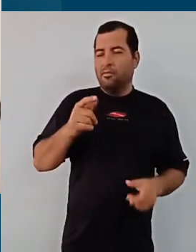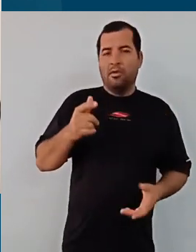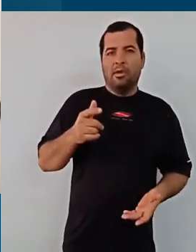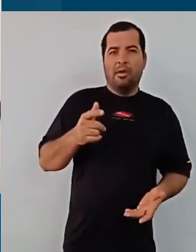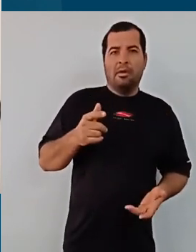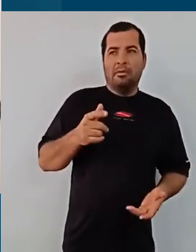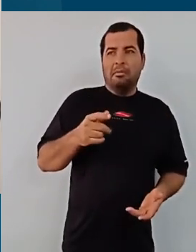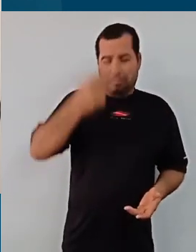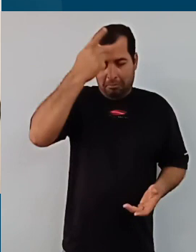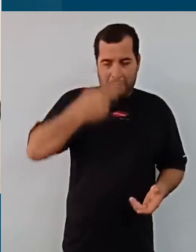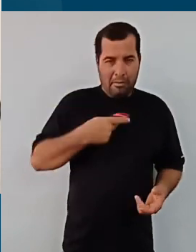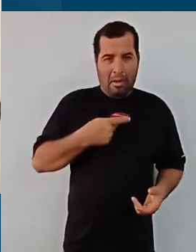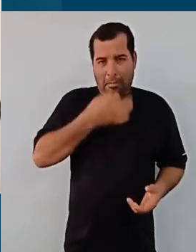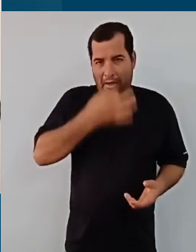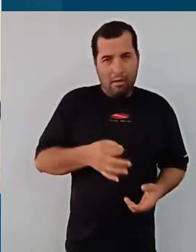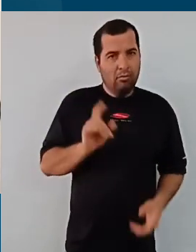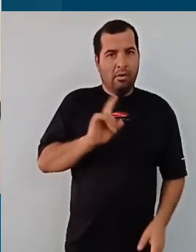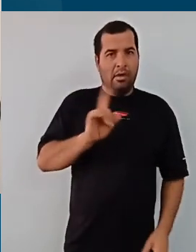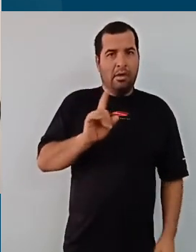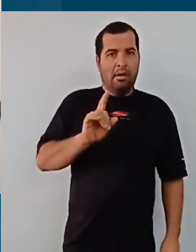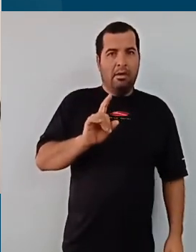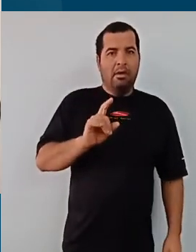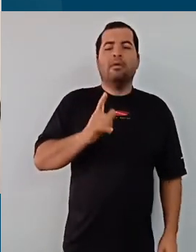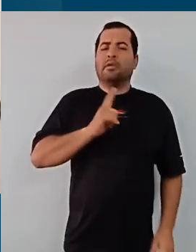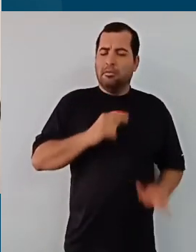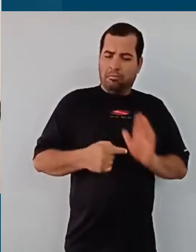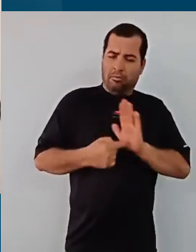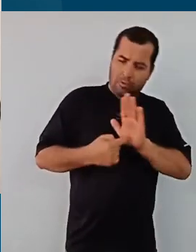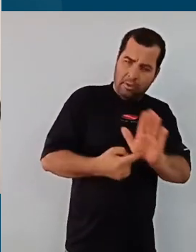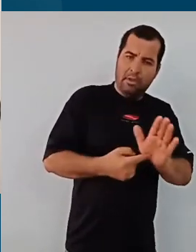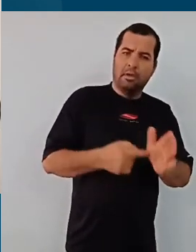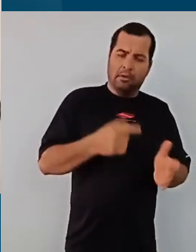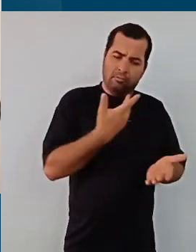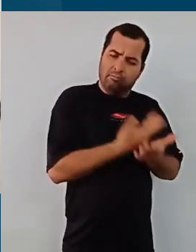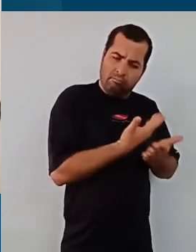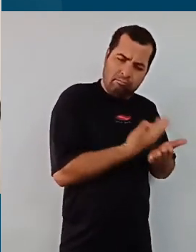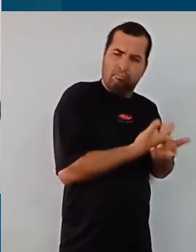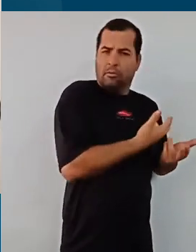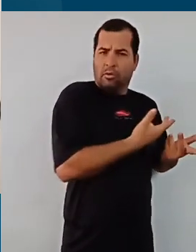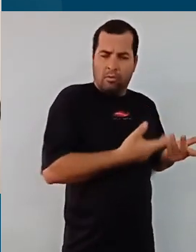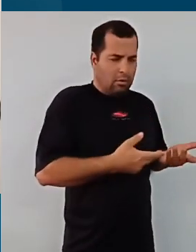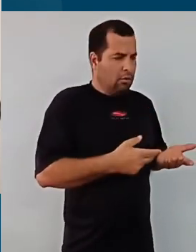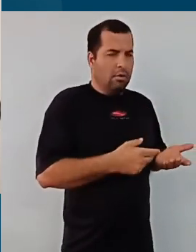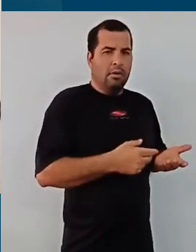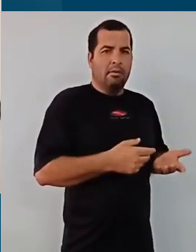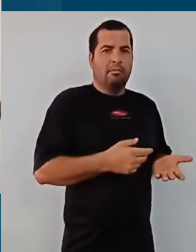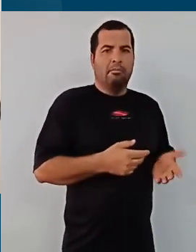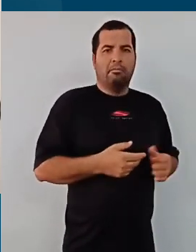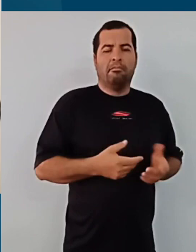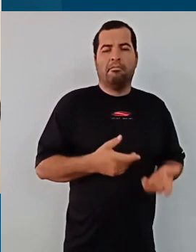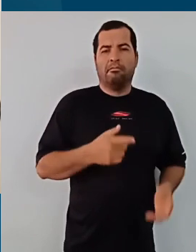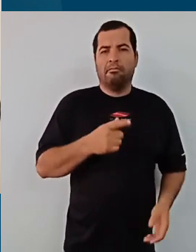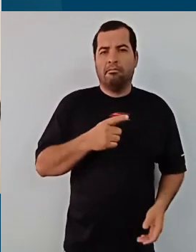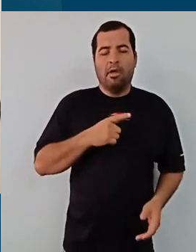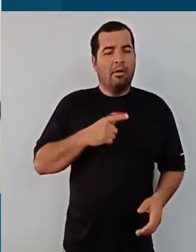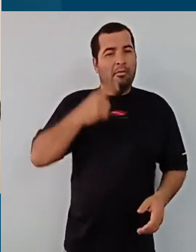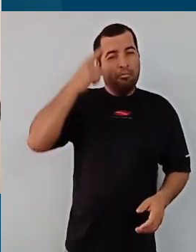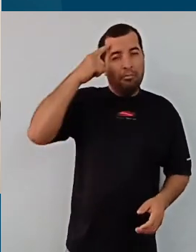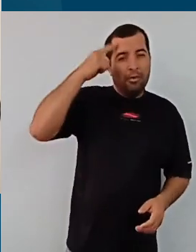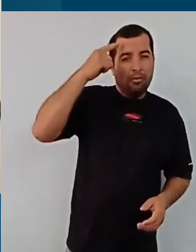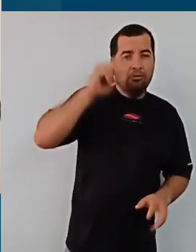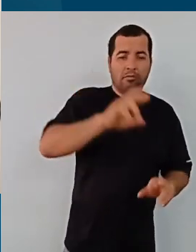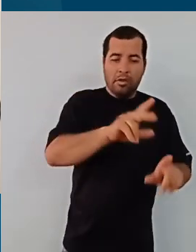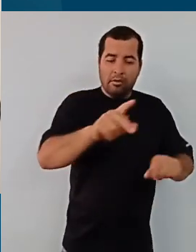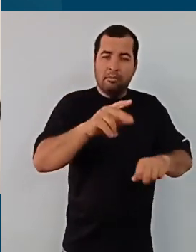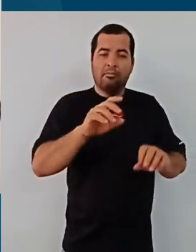com opinião, mas com argumentação, com escolhas metodológicas, com concepções educacionais,